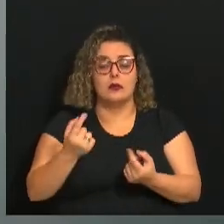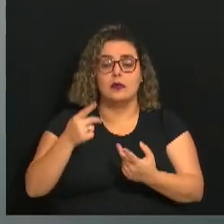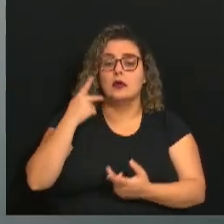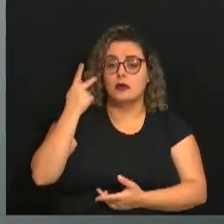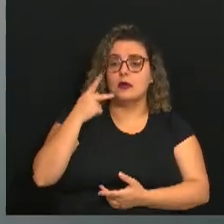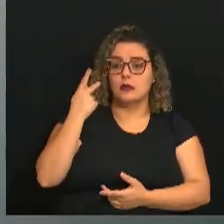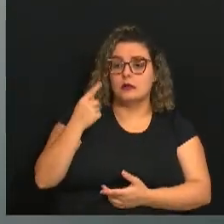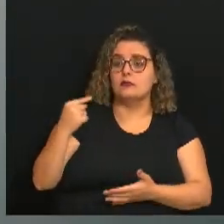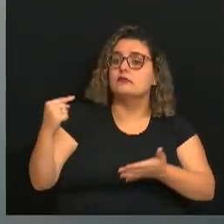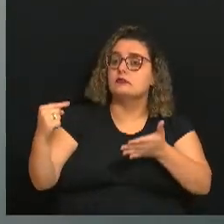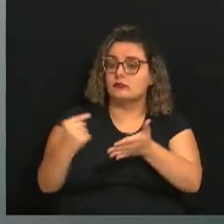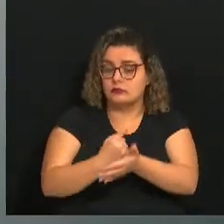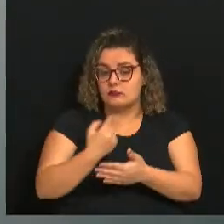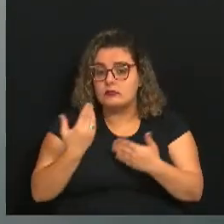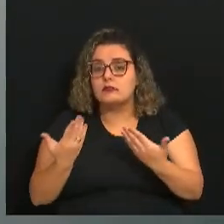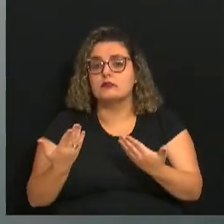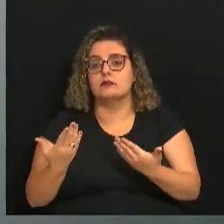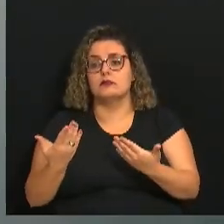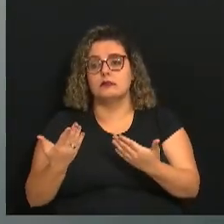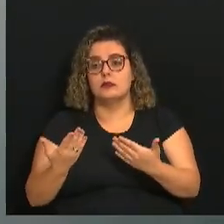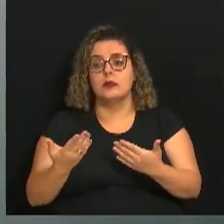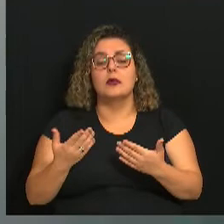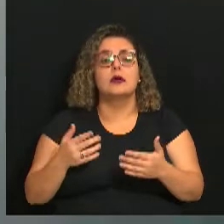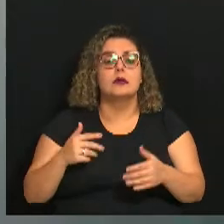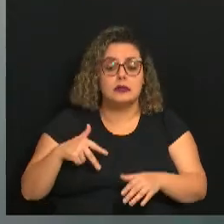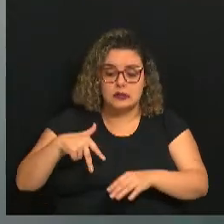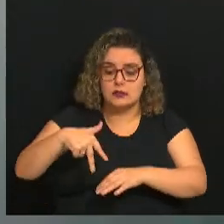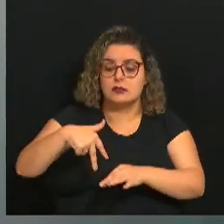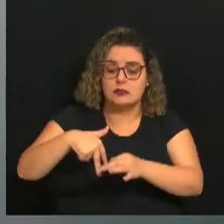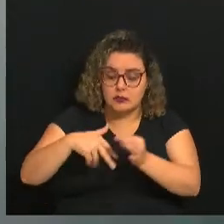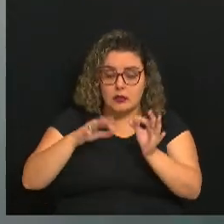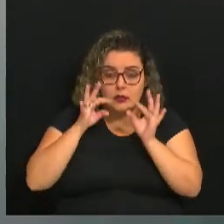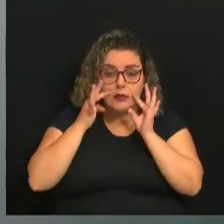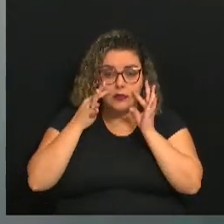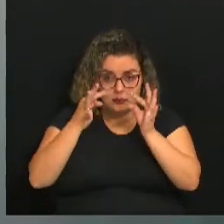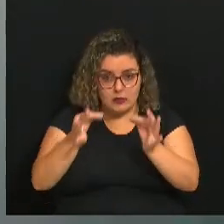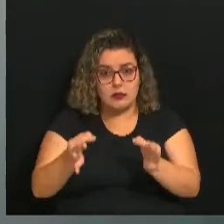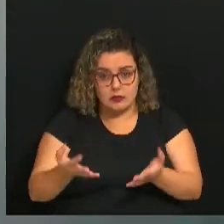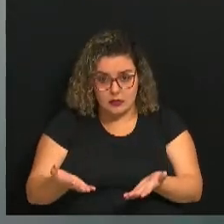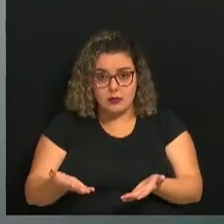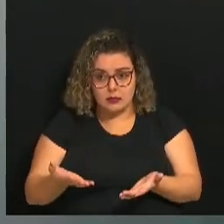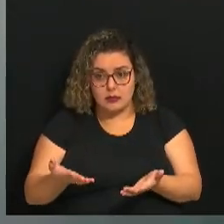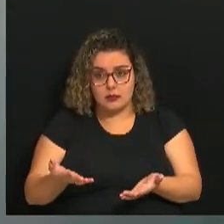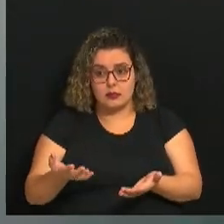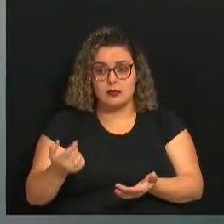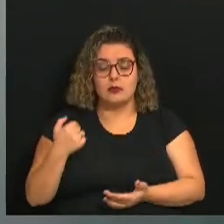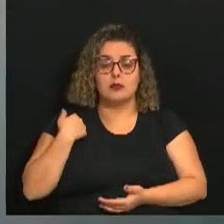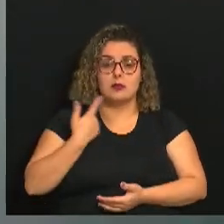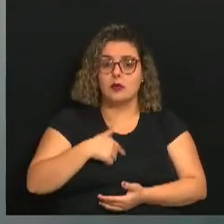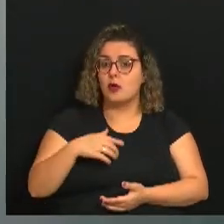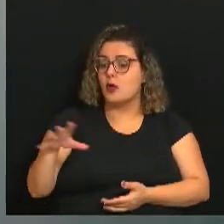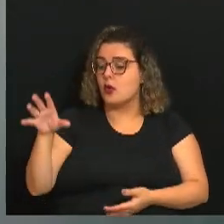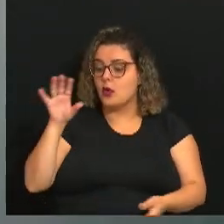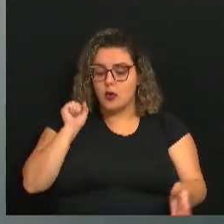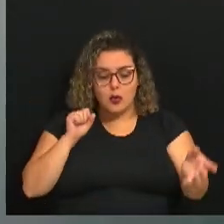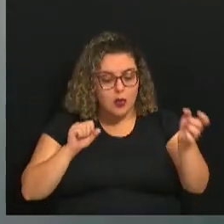nos questionam, que nos perguntam, que estão ali atentos a isso. Então, assim, a gente está ouvindo todas as